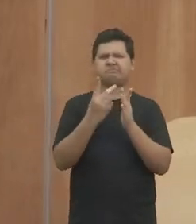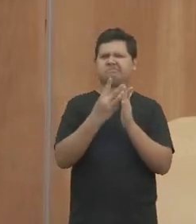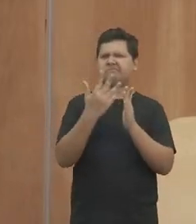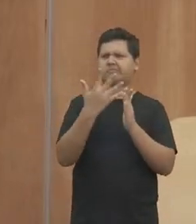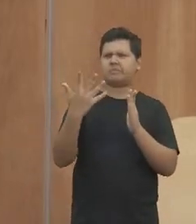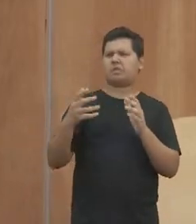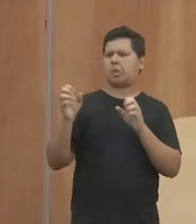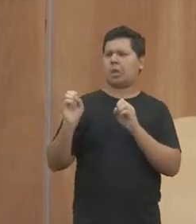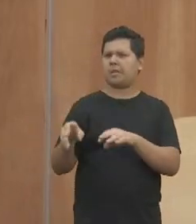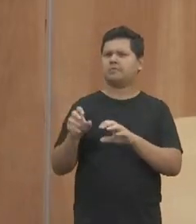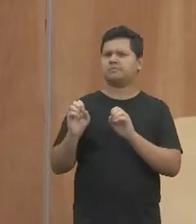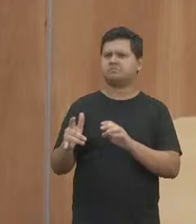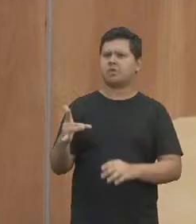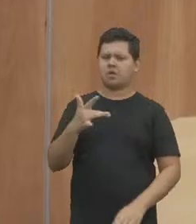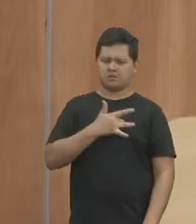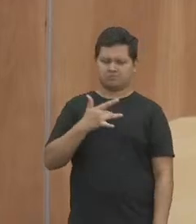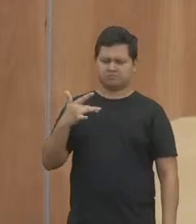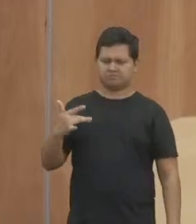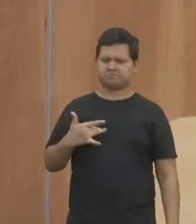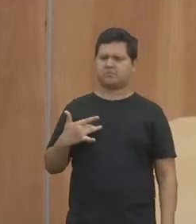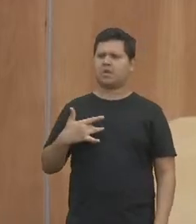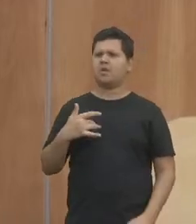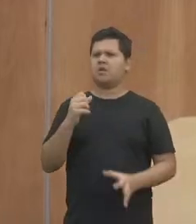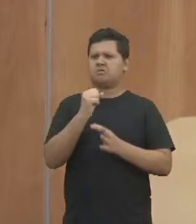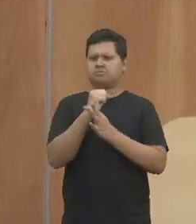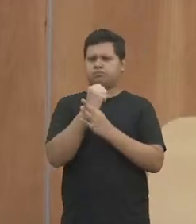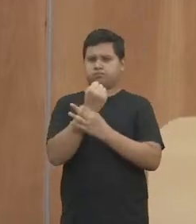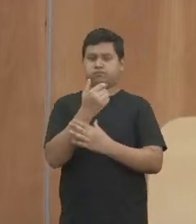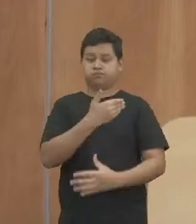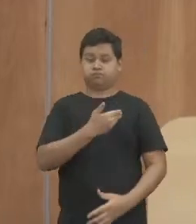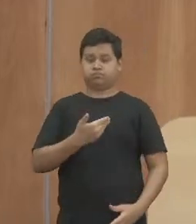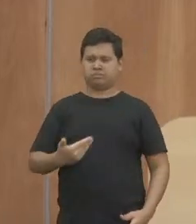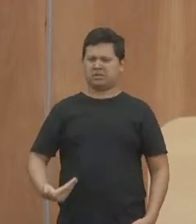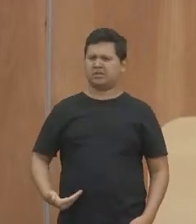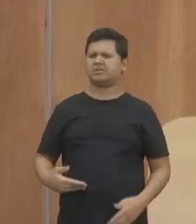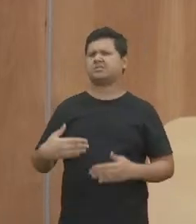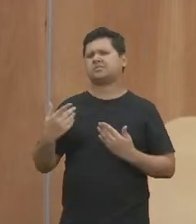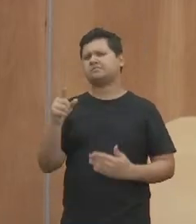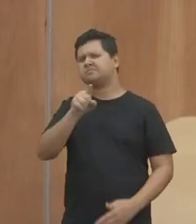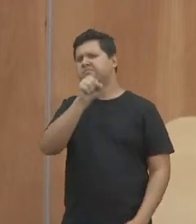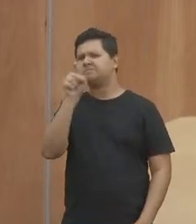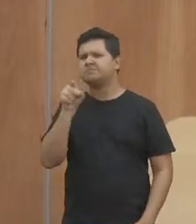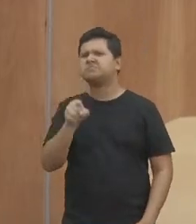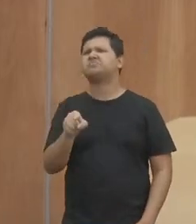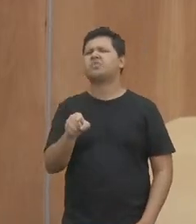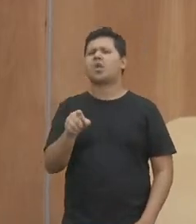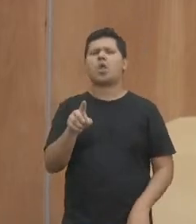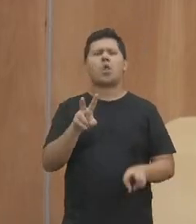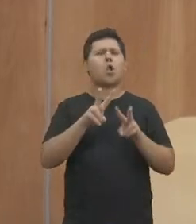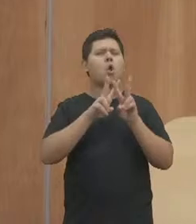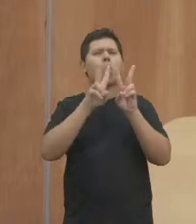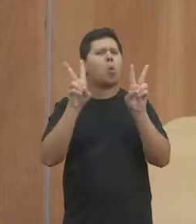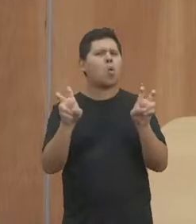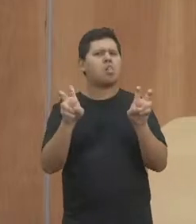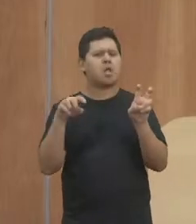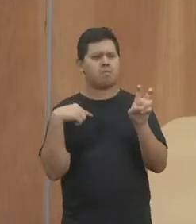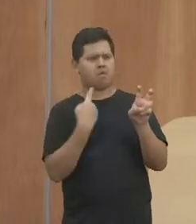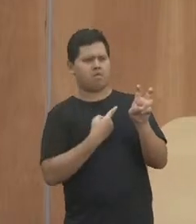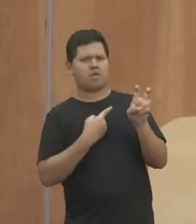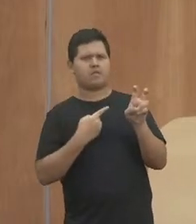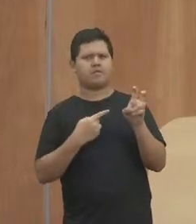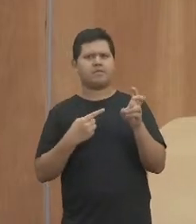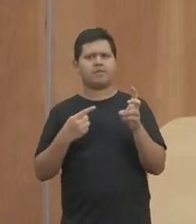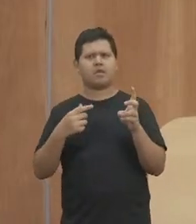com educação, com saúde, com segurança pública, é realmente o tema mais importante, é a nossa